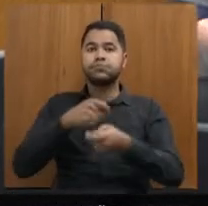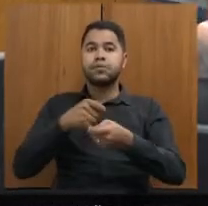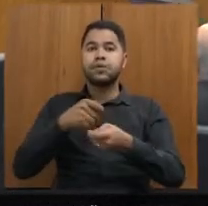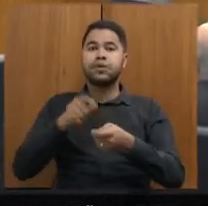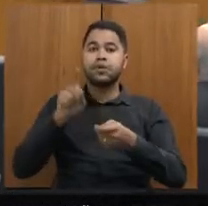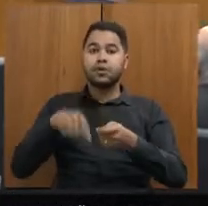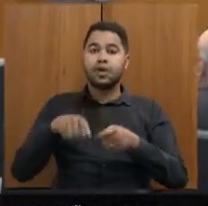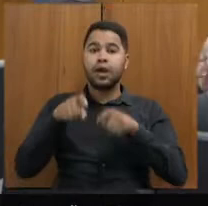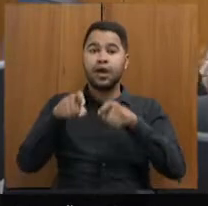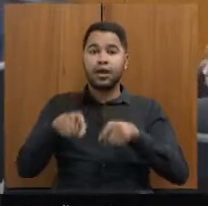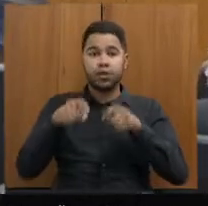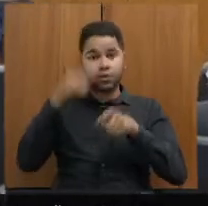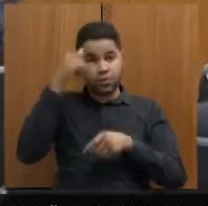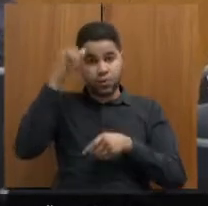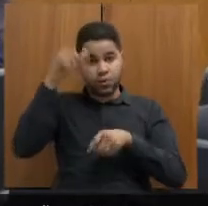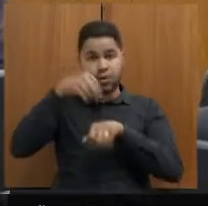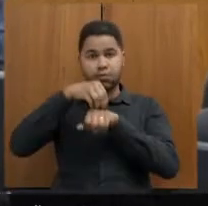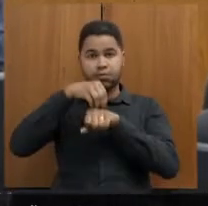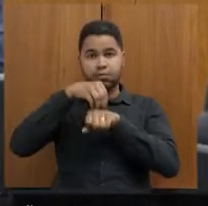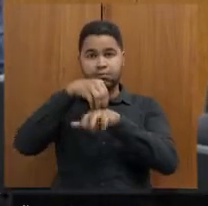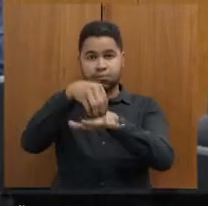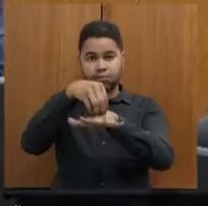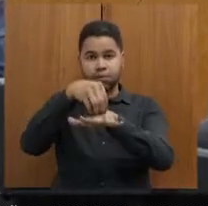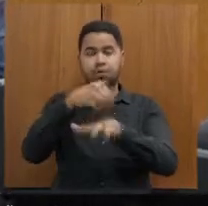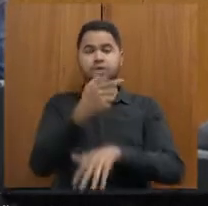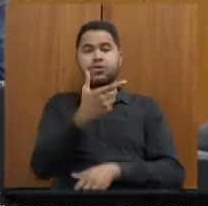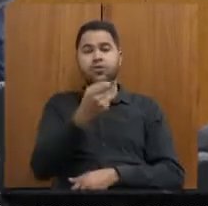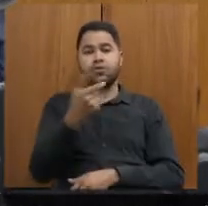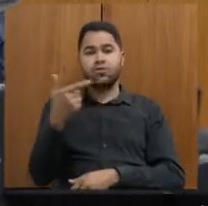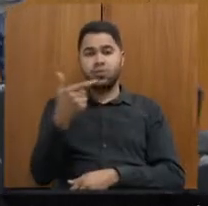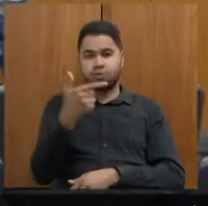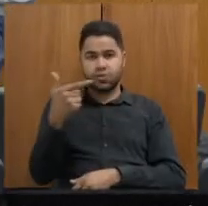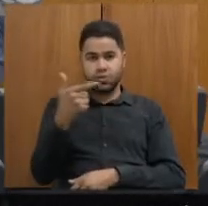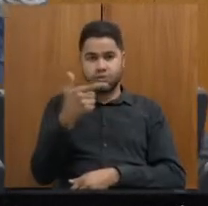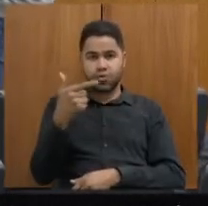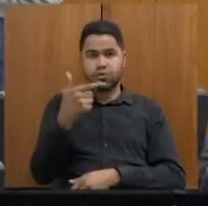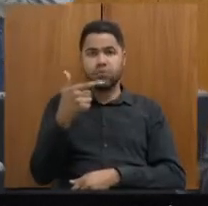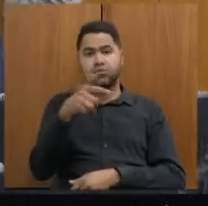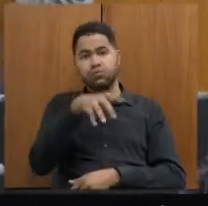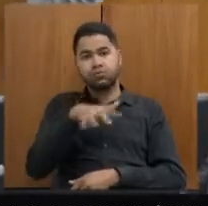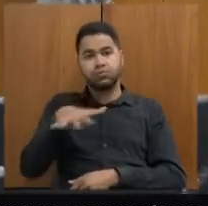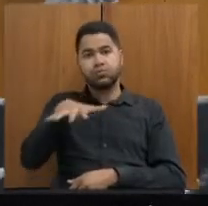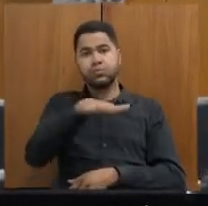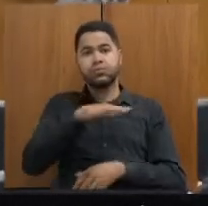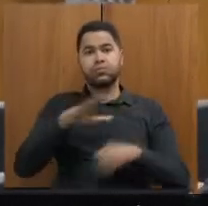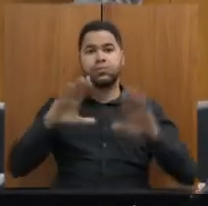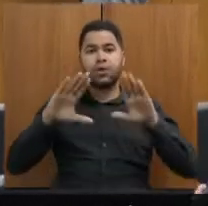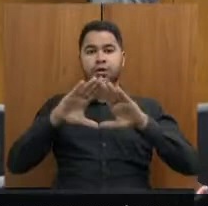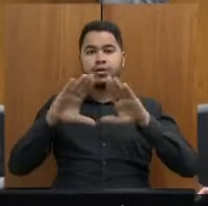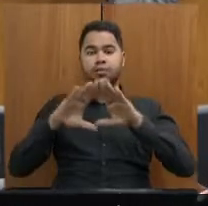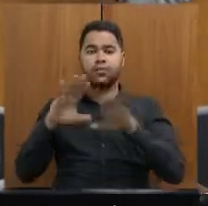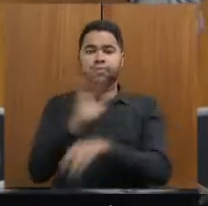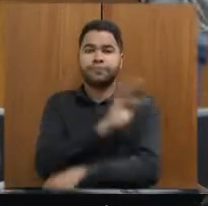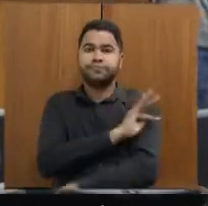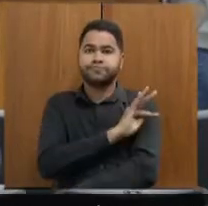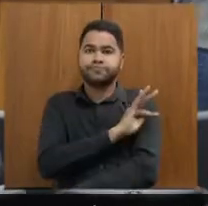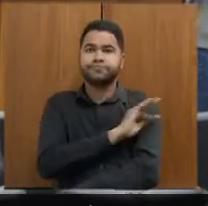agricultura pecuária e abastecimento em 2022 no âmbito da Assembleia fiscaliza